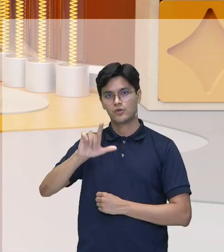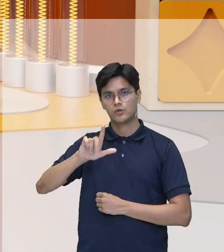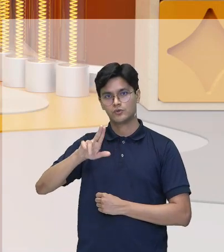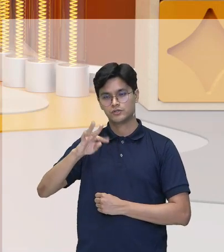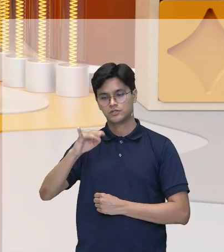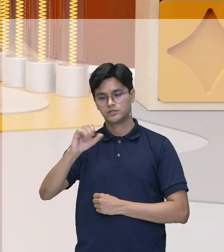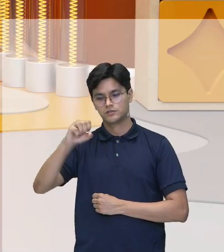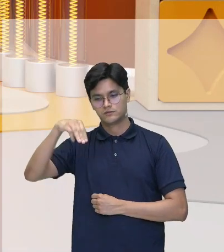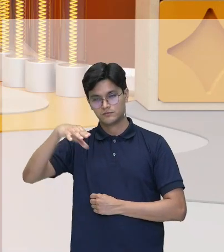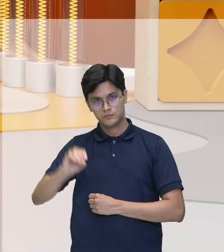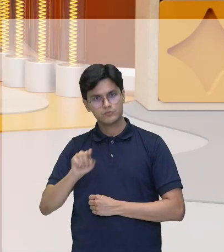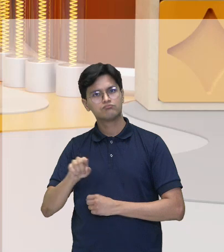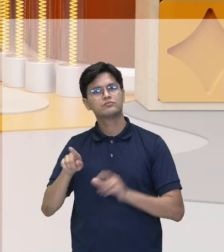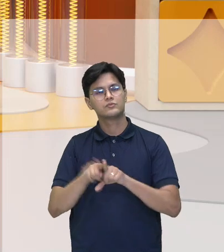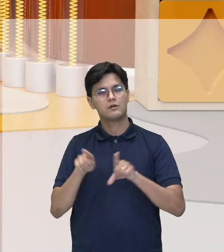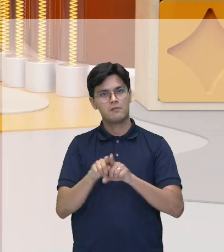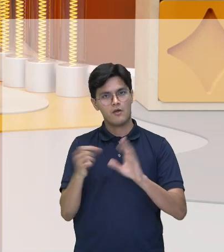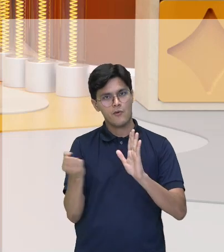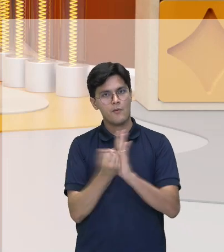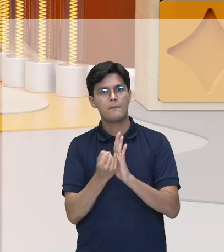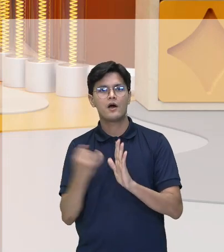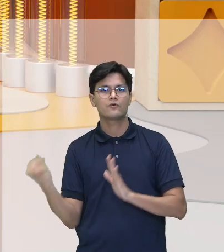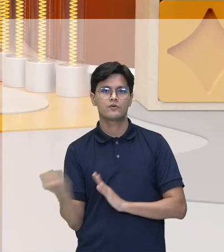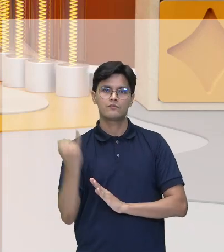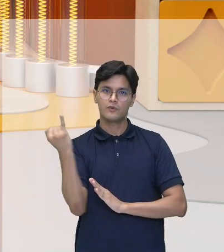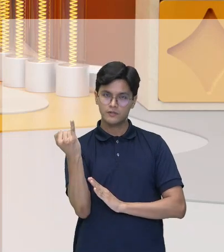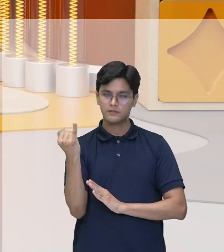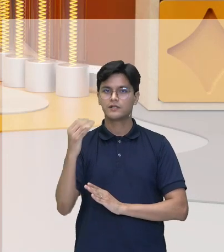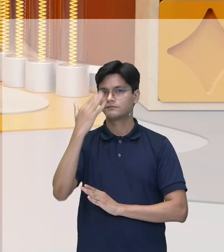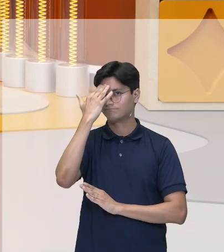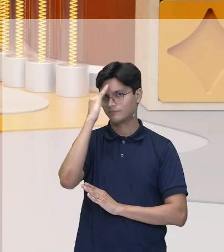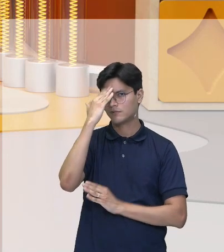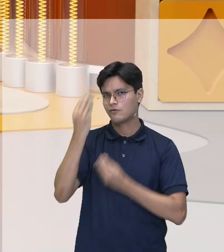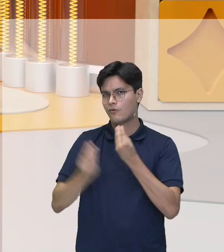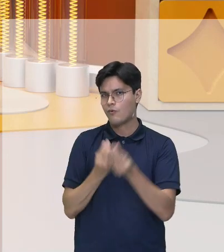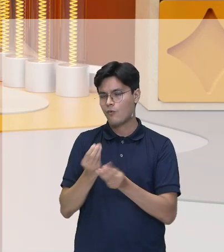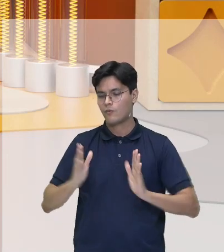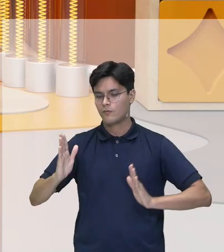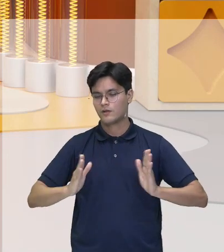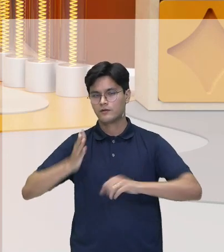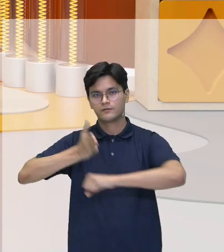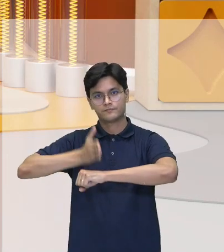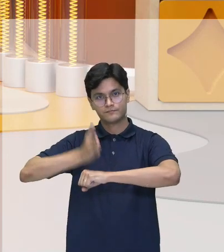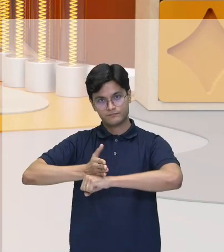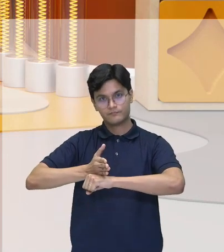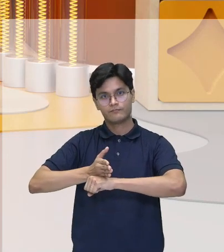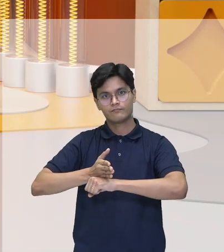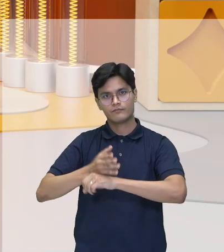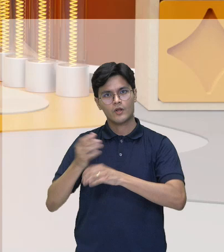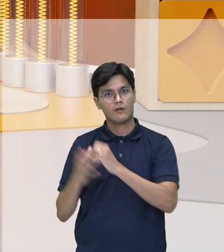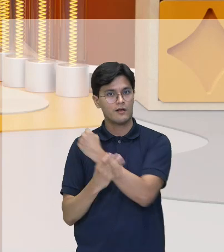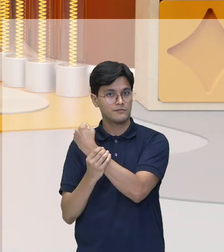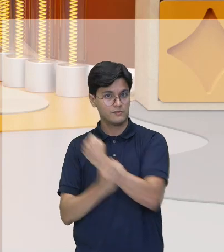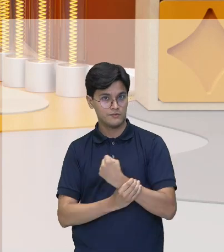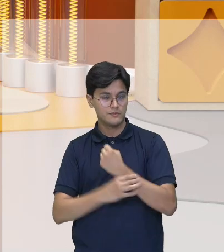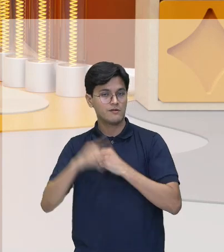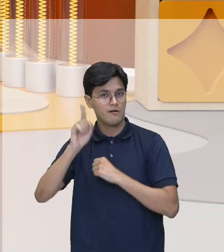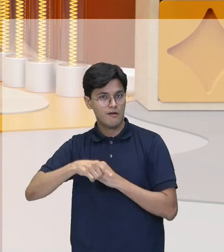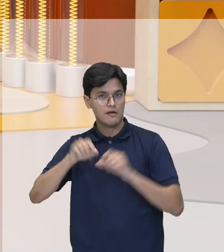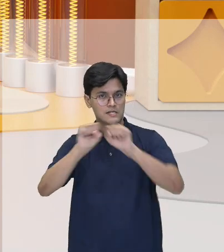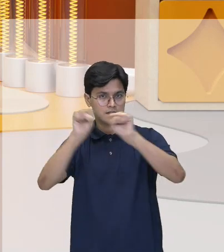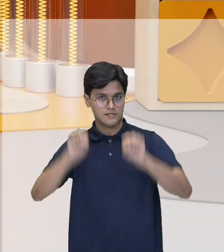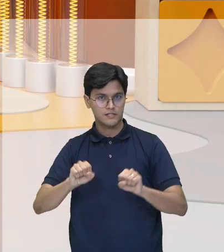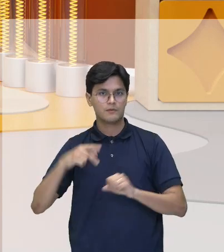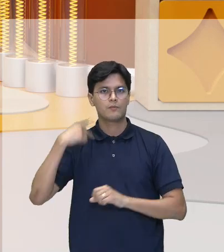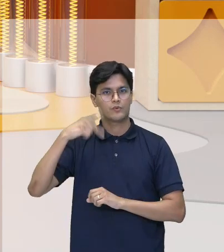estados nacionais modernos. Antes de a gente falar um pouquinho deles, a gente precisa ter em mente que durante a Idade Média,